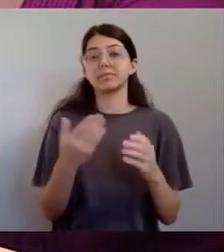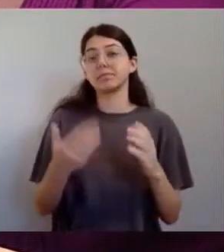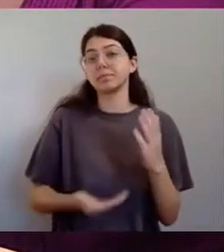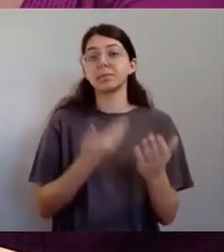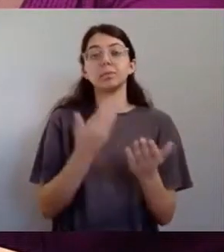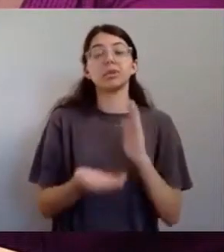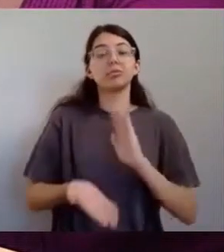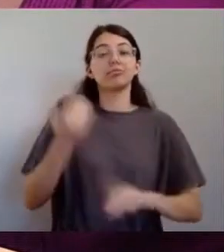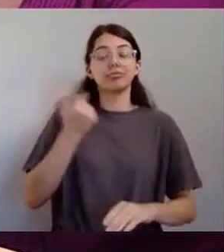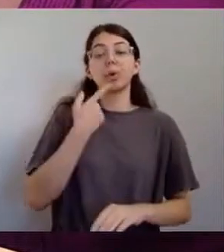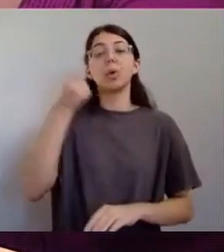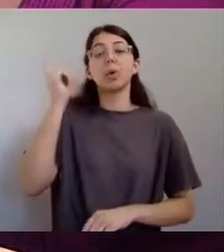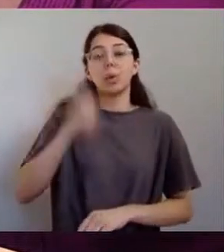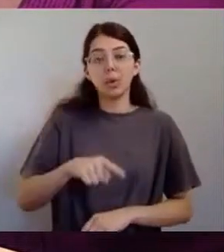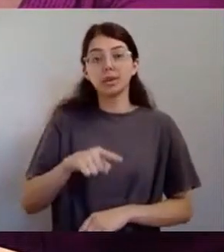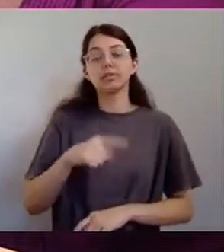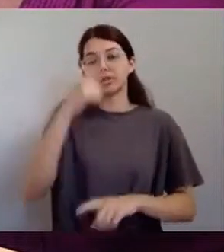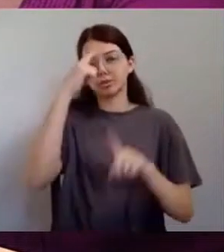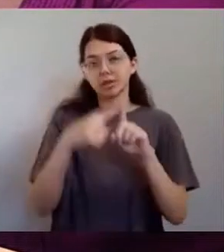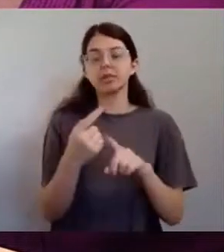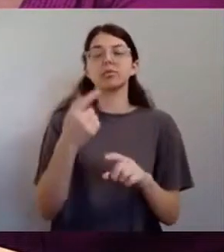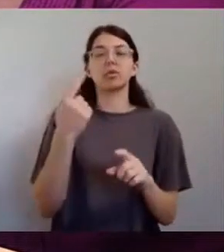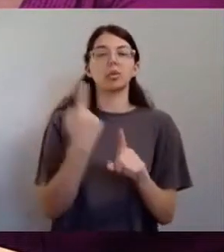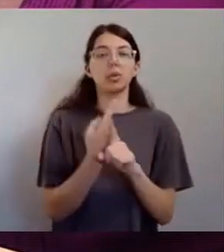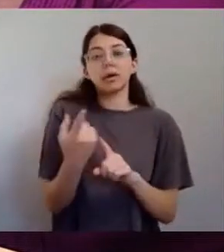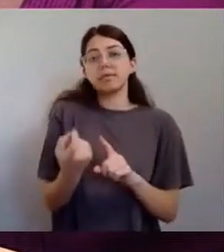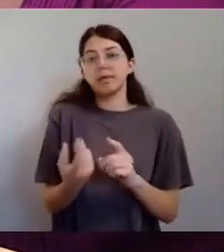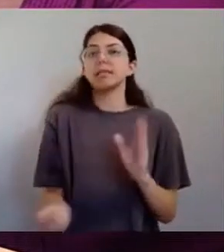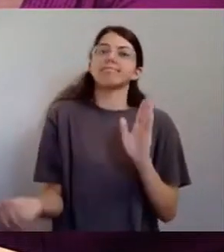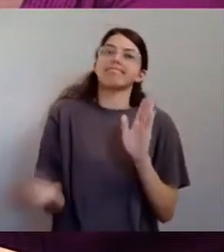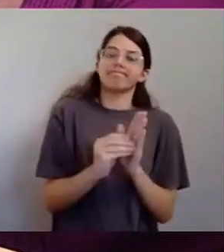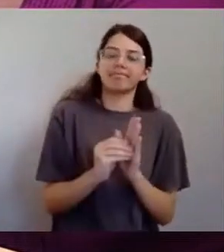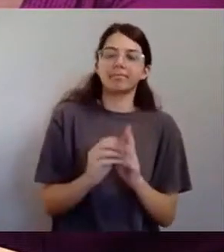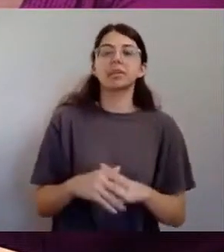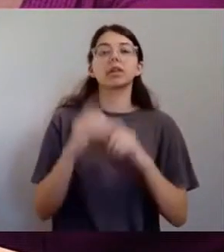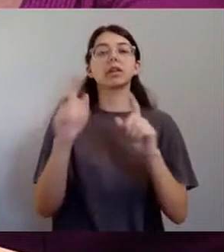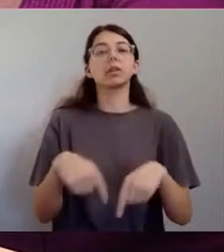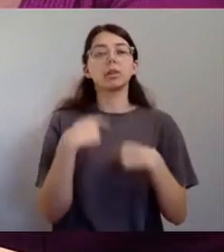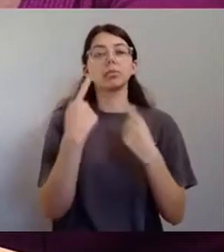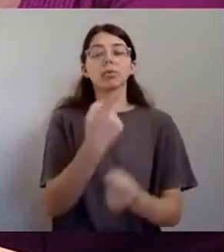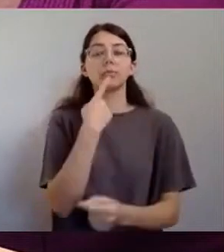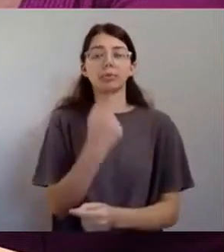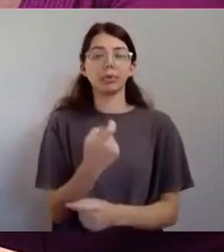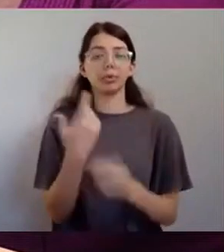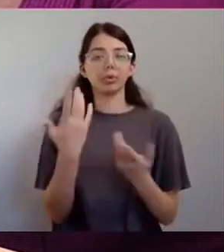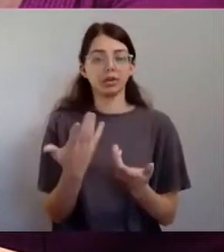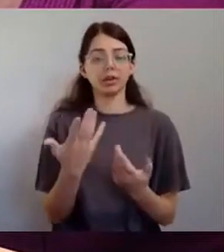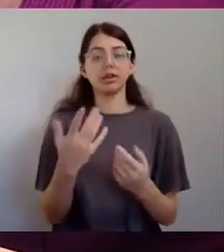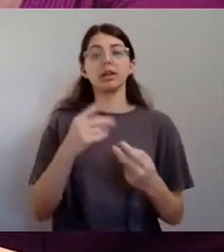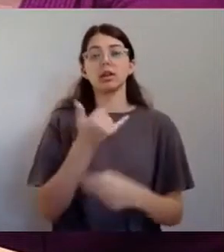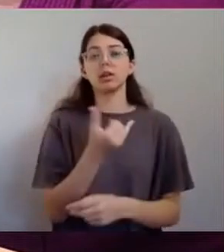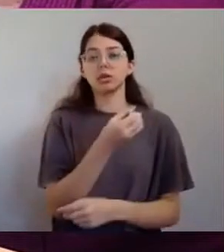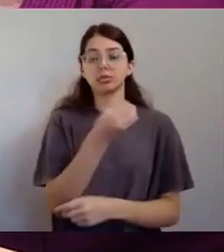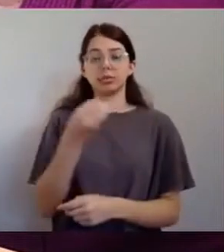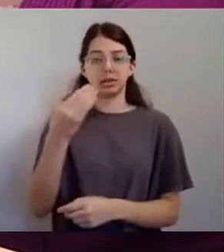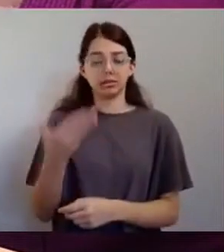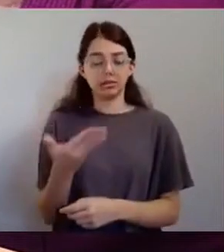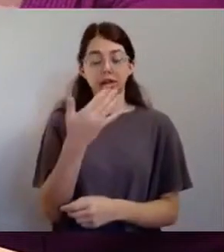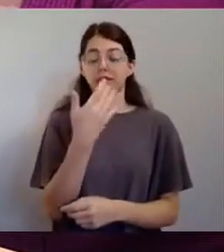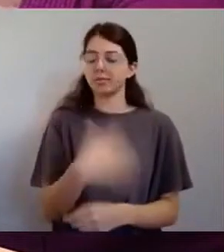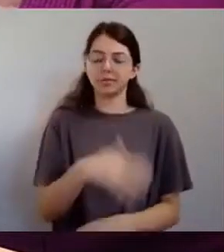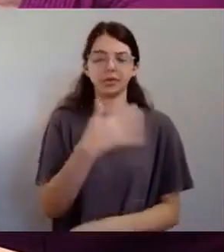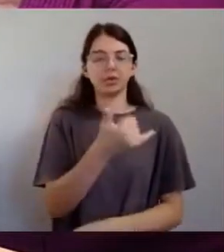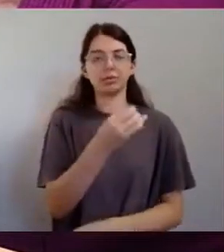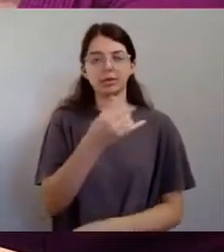vez para que fossem adicionados os elementos em falta. Depois, também perguntar por que razão foi aprovada em 2021, na deliberação